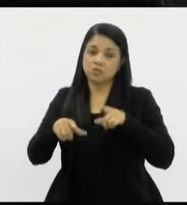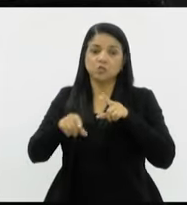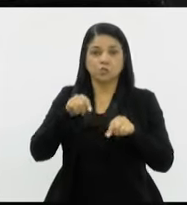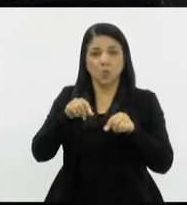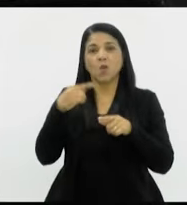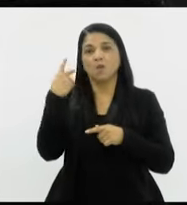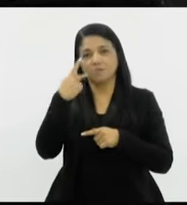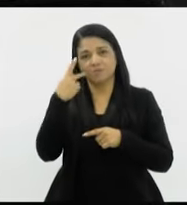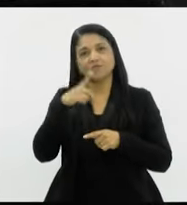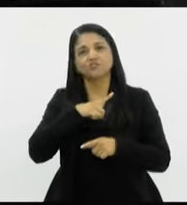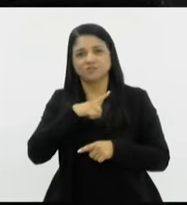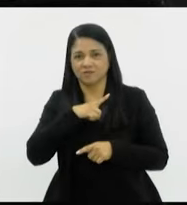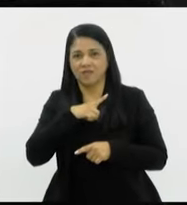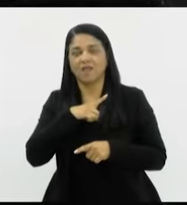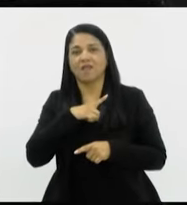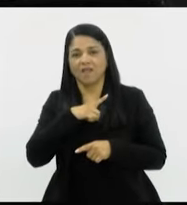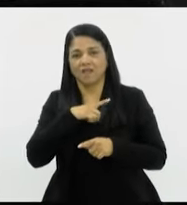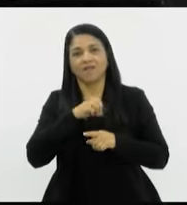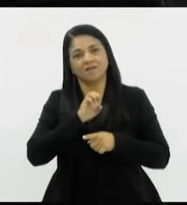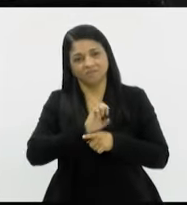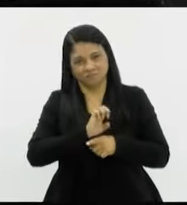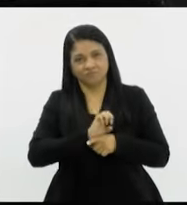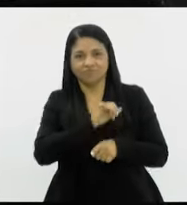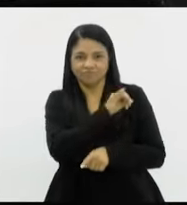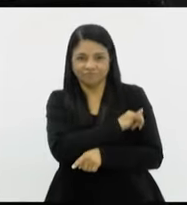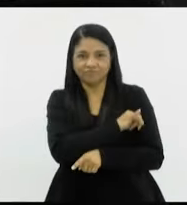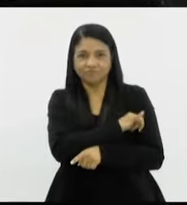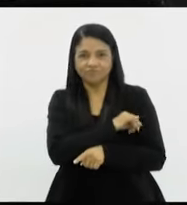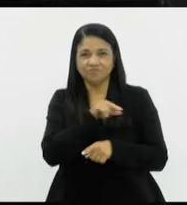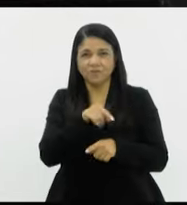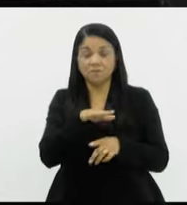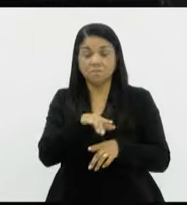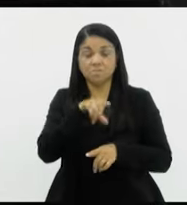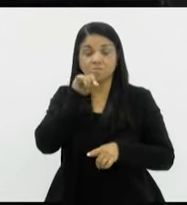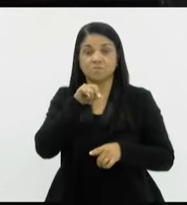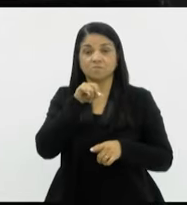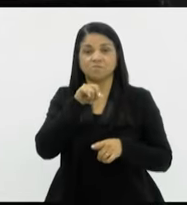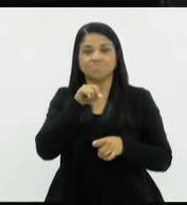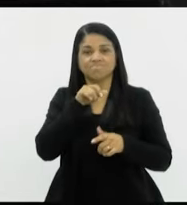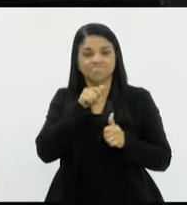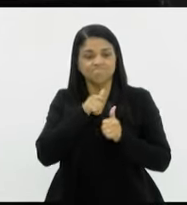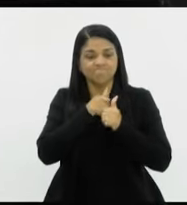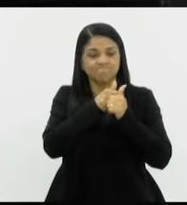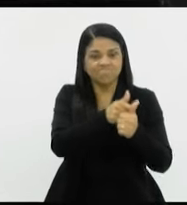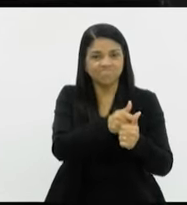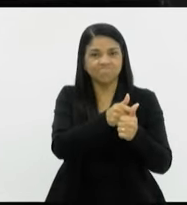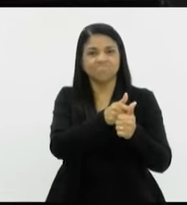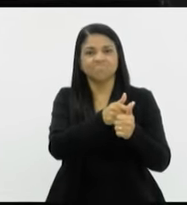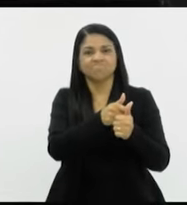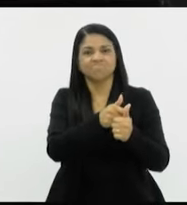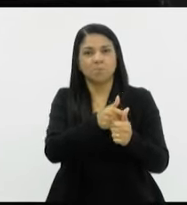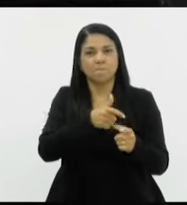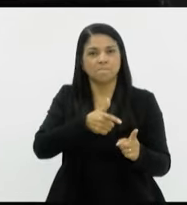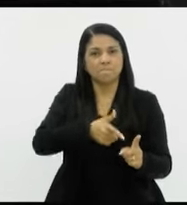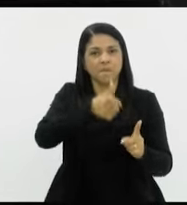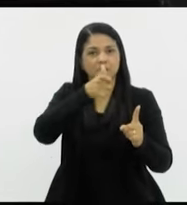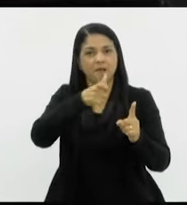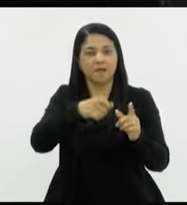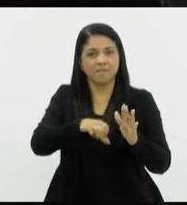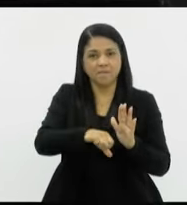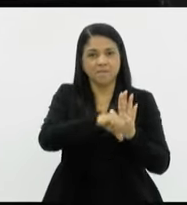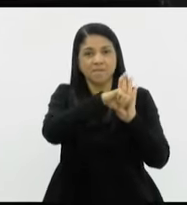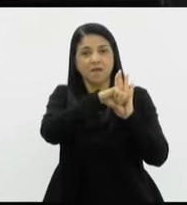escolhas políticas de um Estado que prefere criminalizar, perseguir, torturar do que investir em